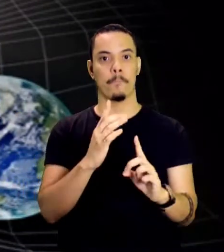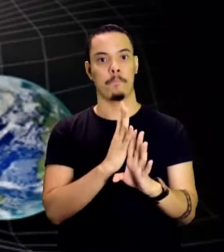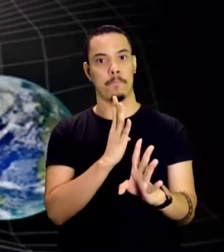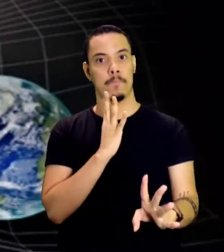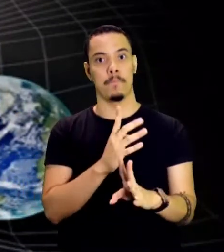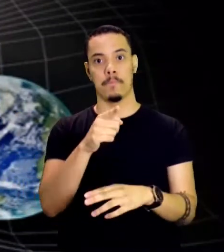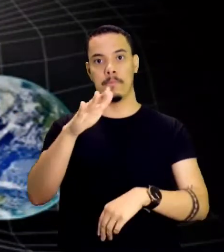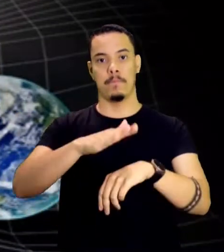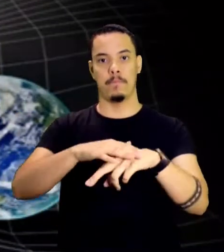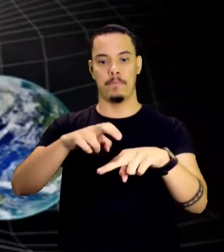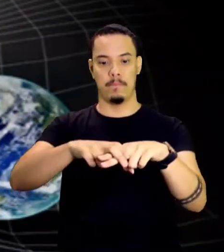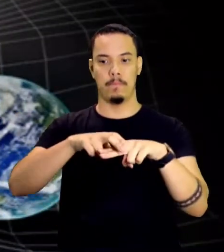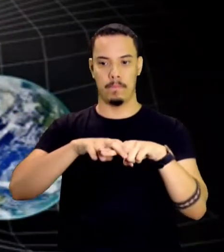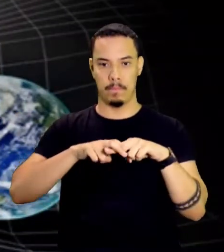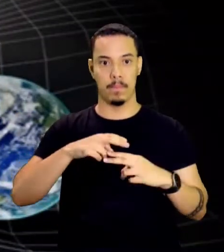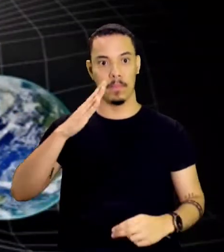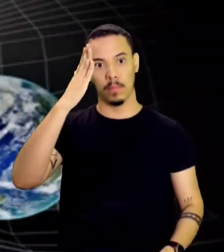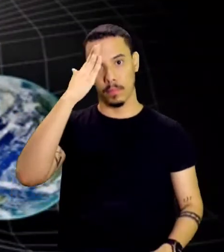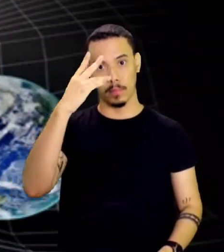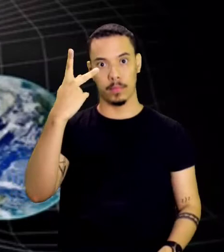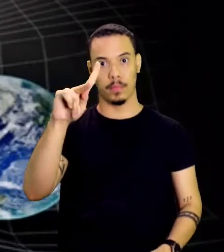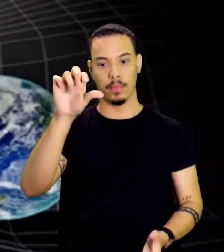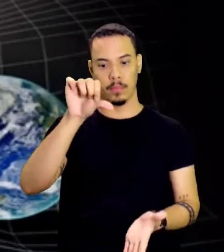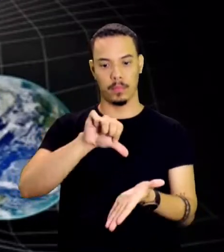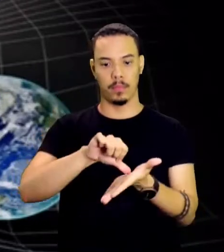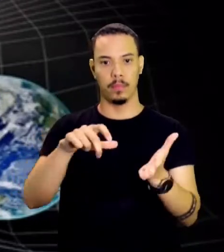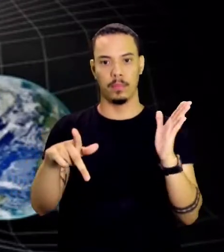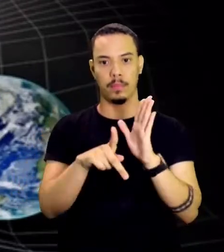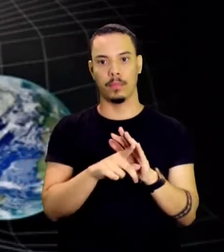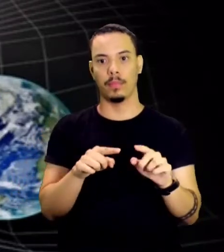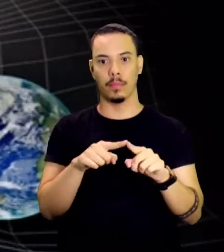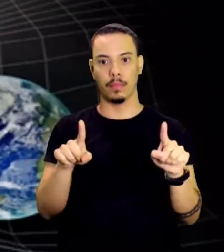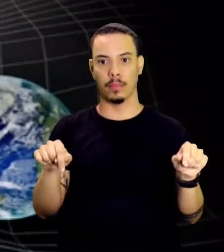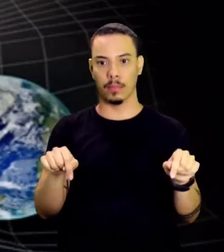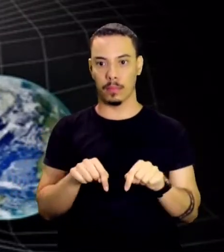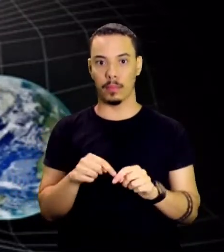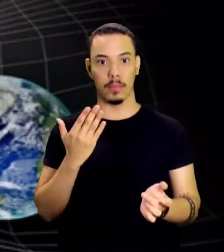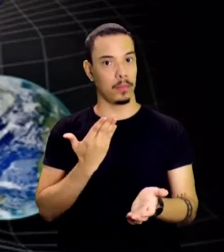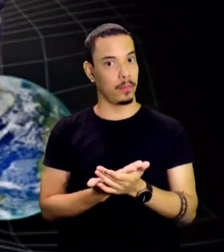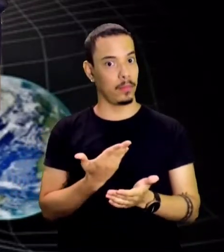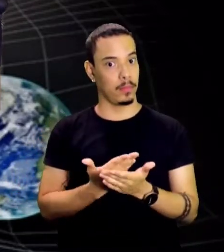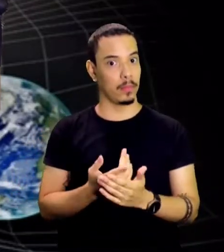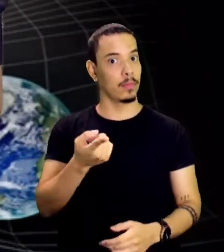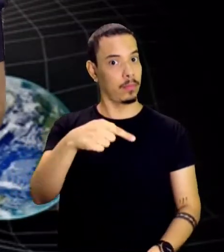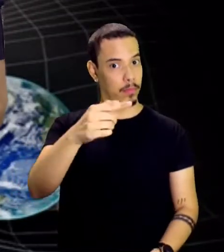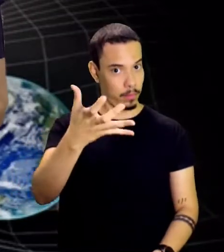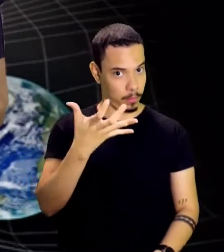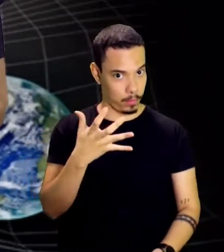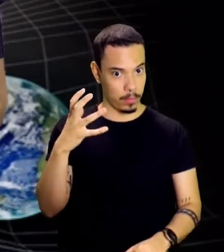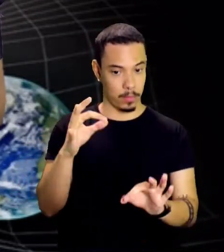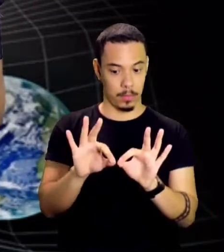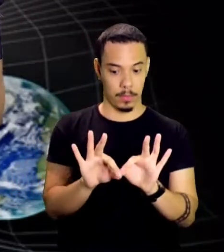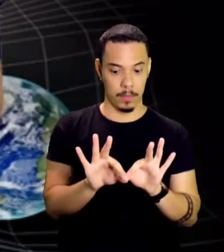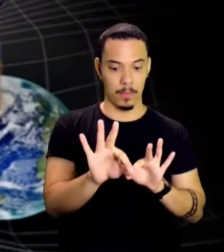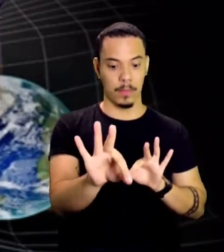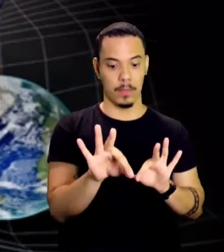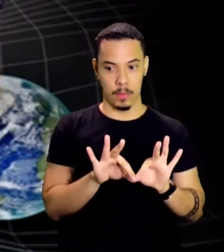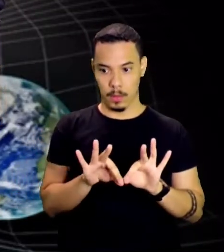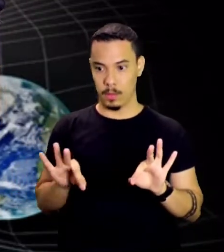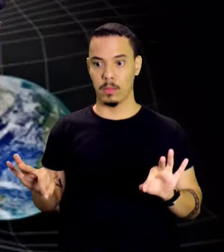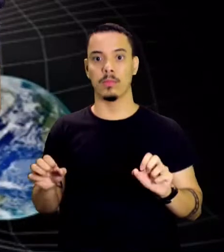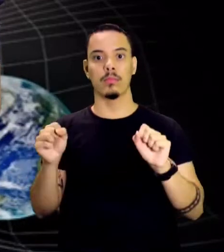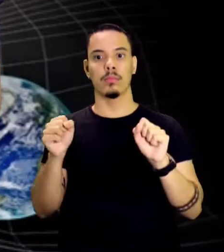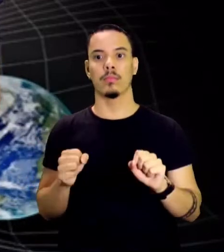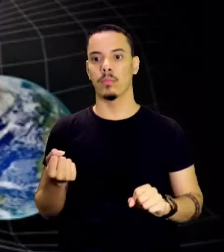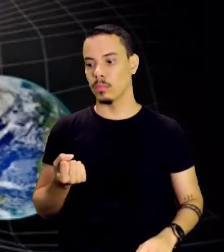e a cadeira que você está a sua posição na sala de aula quiser usar uma fita métrica pode